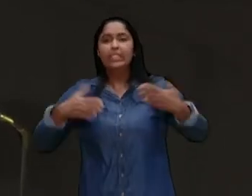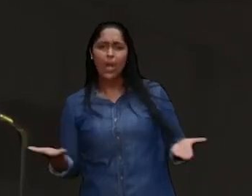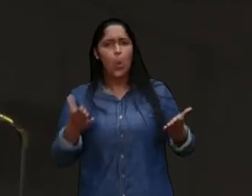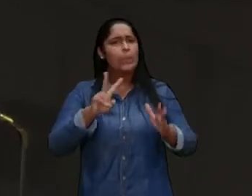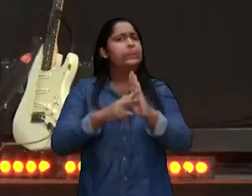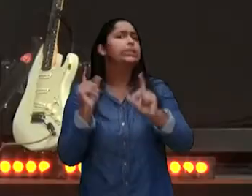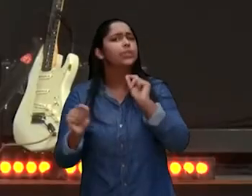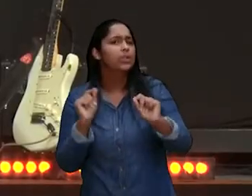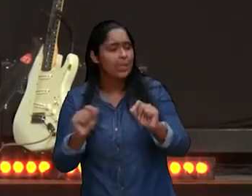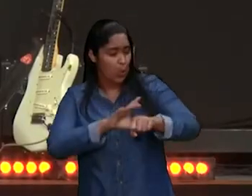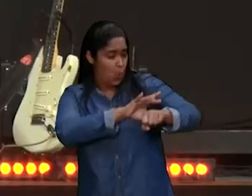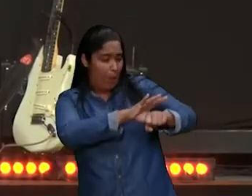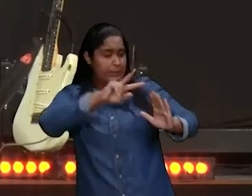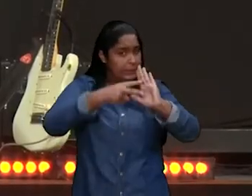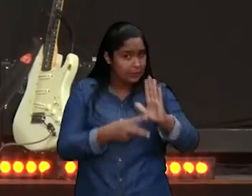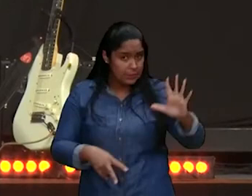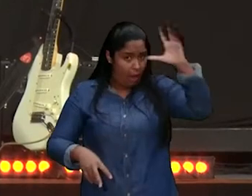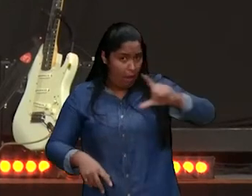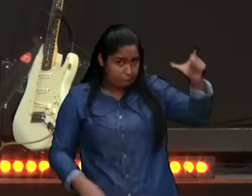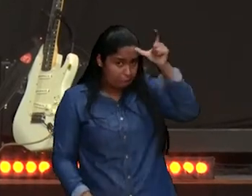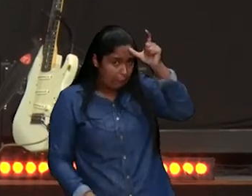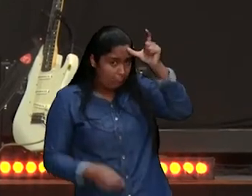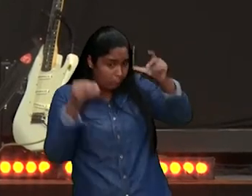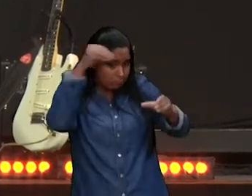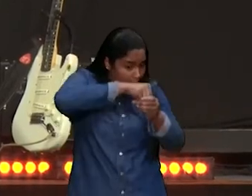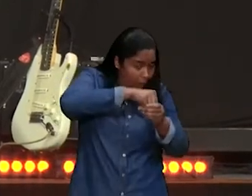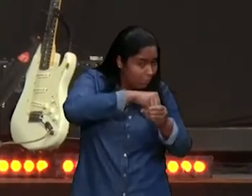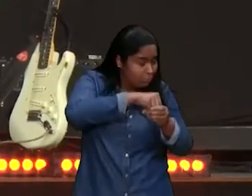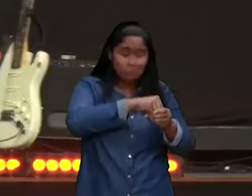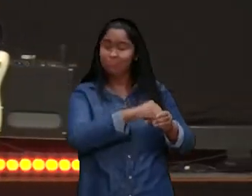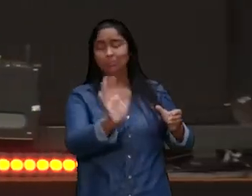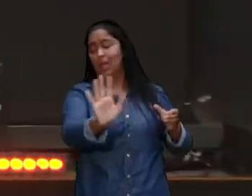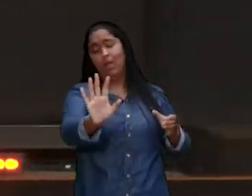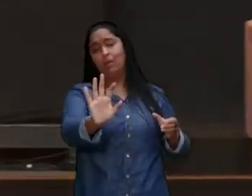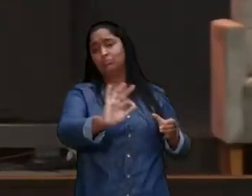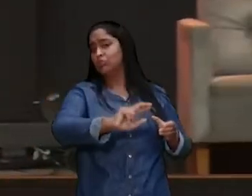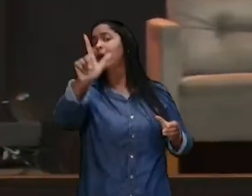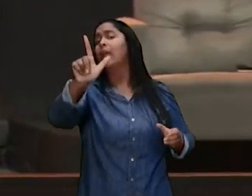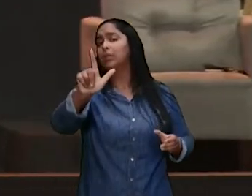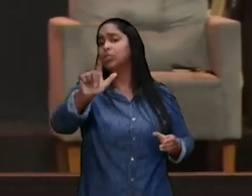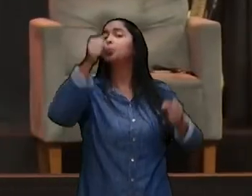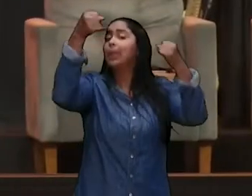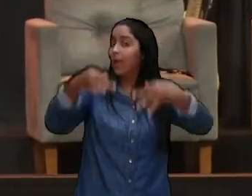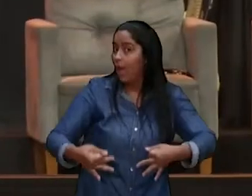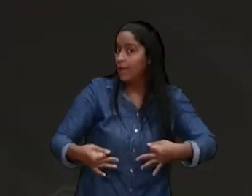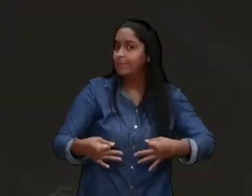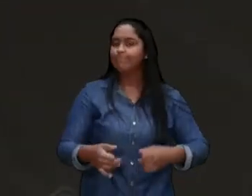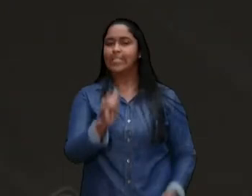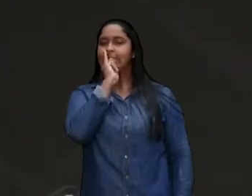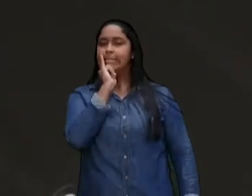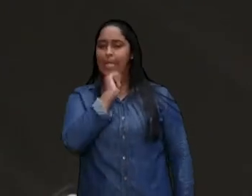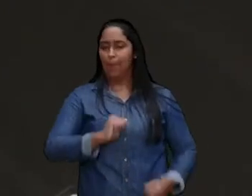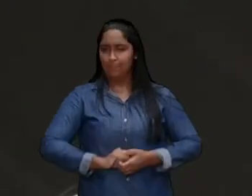demoníaca e não se você e pega chuva